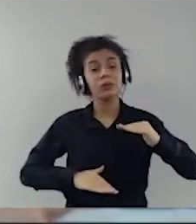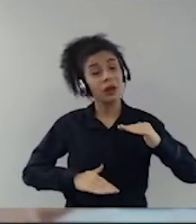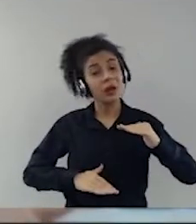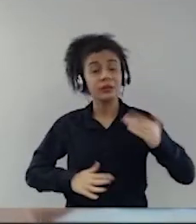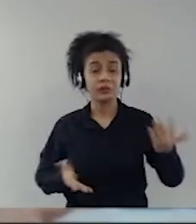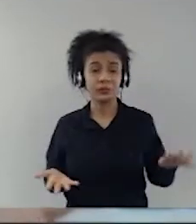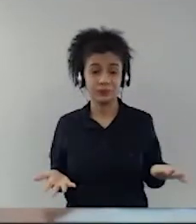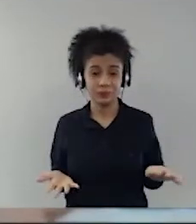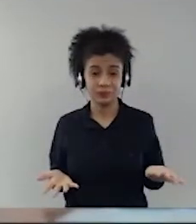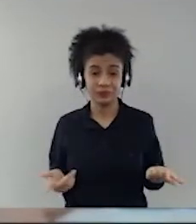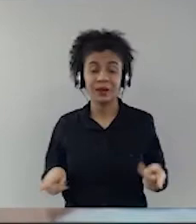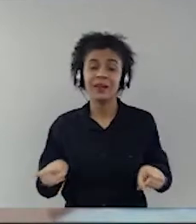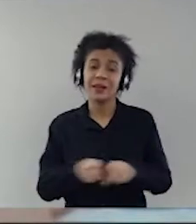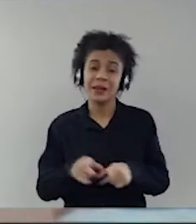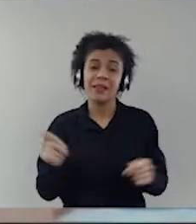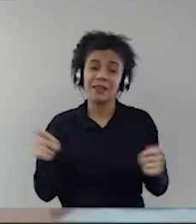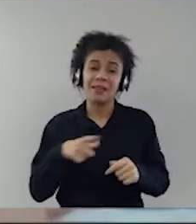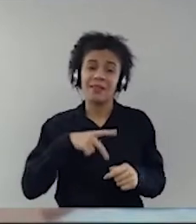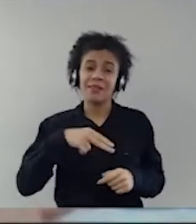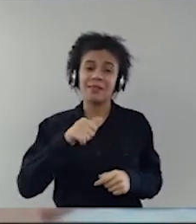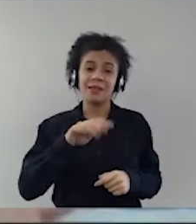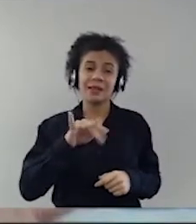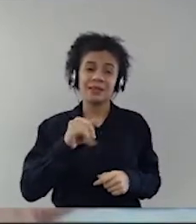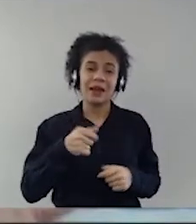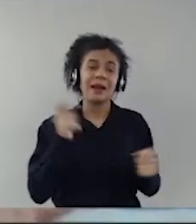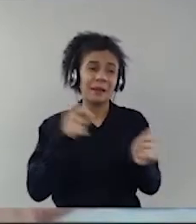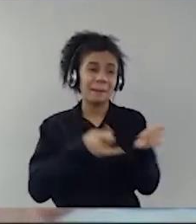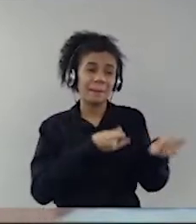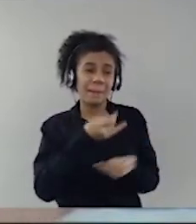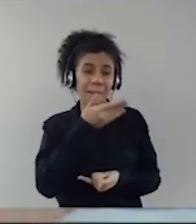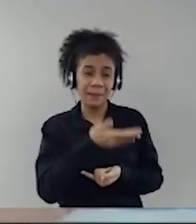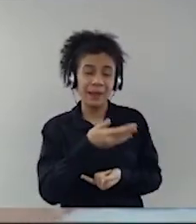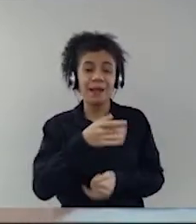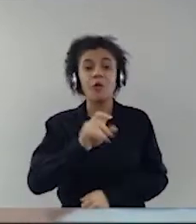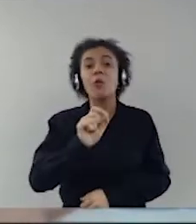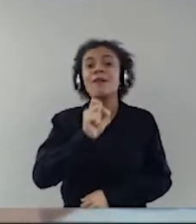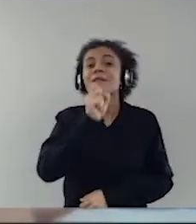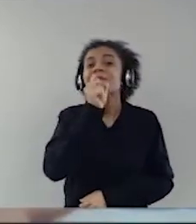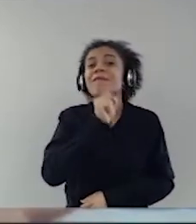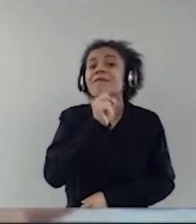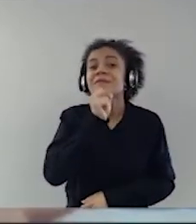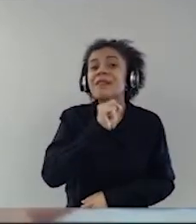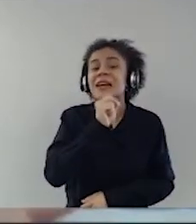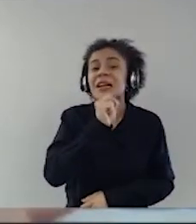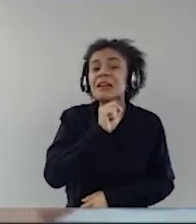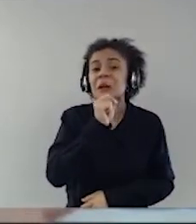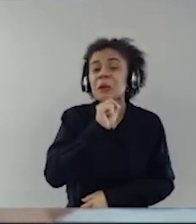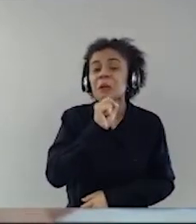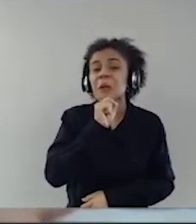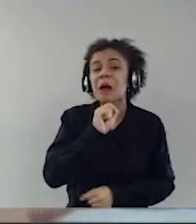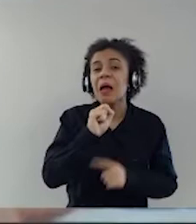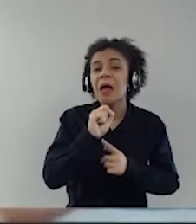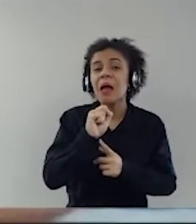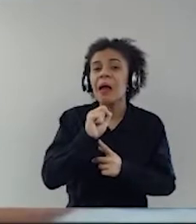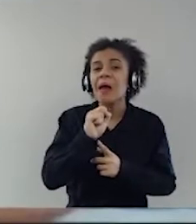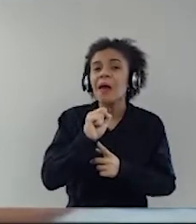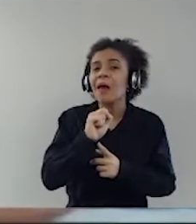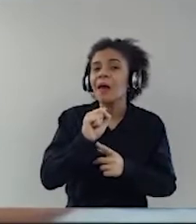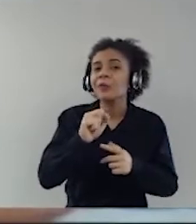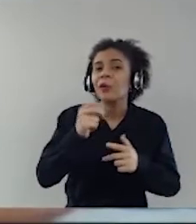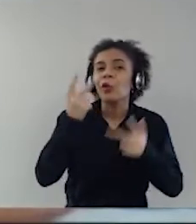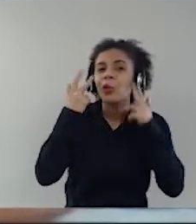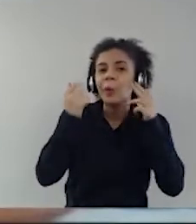eu posso brincar com as palavras e dizer que o velho, nós temos o velho anormal,